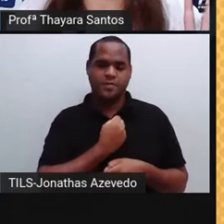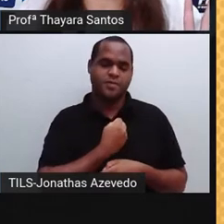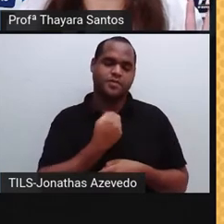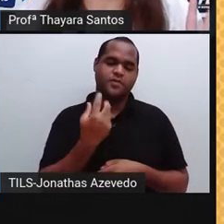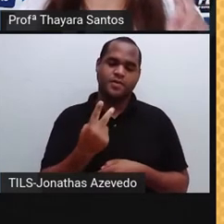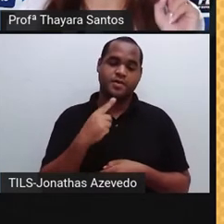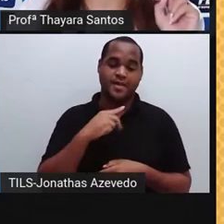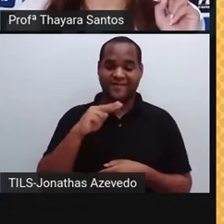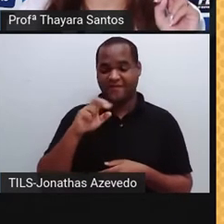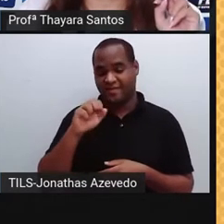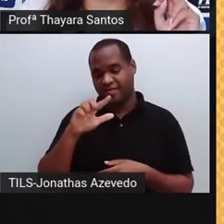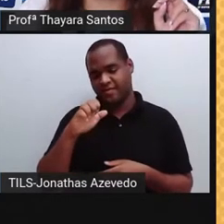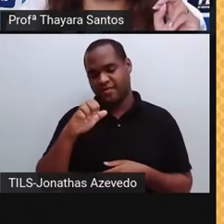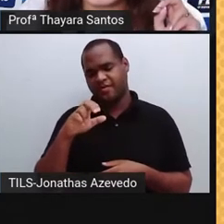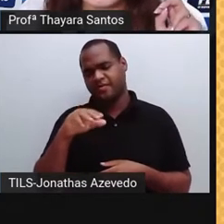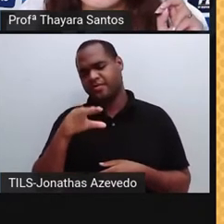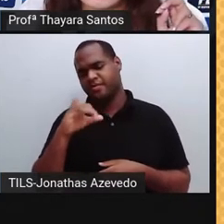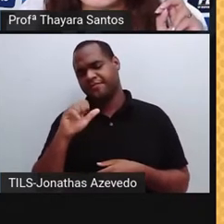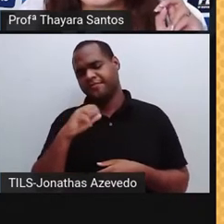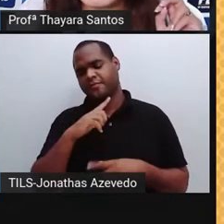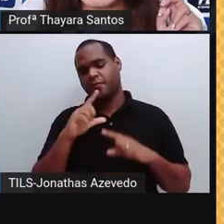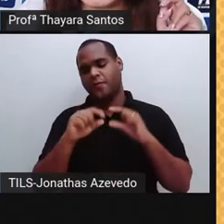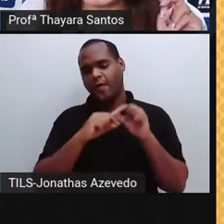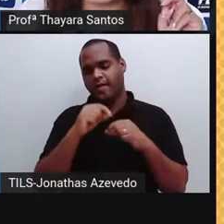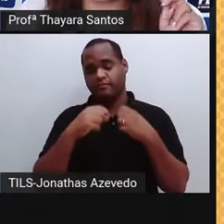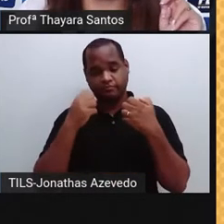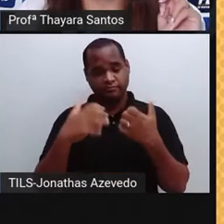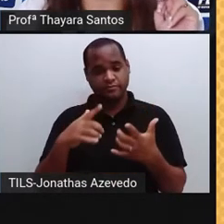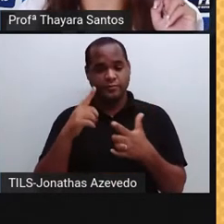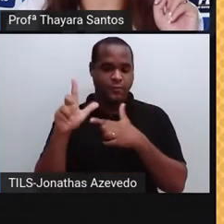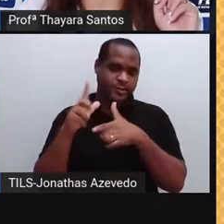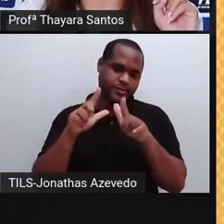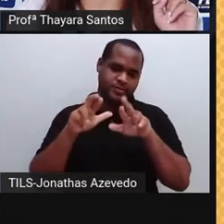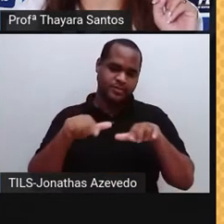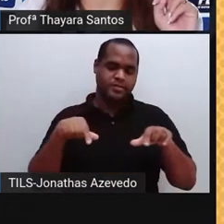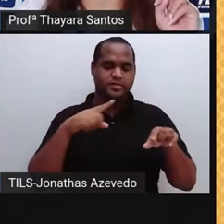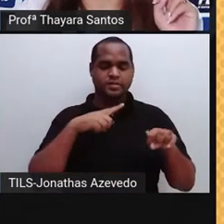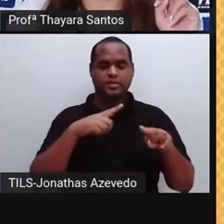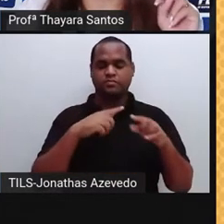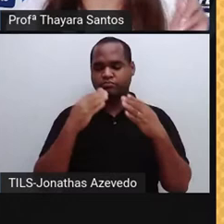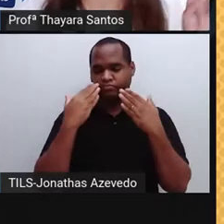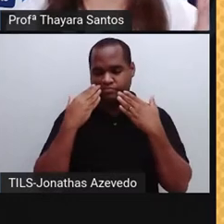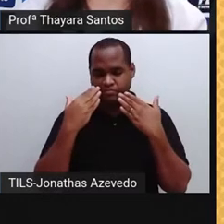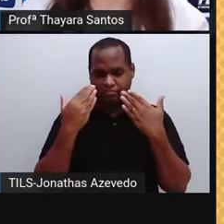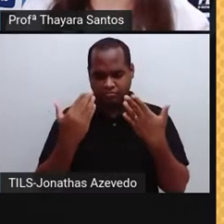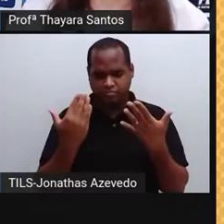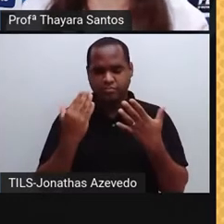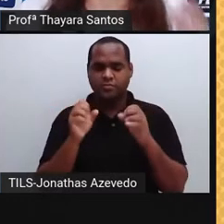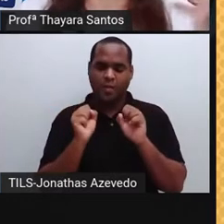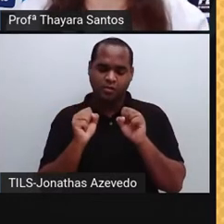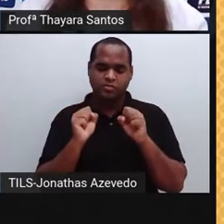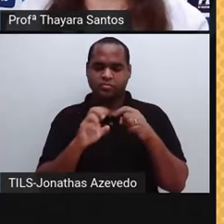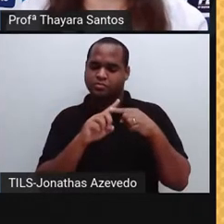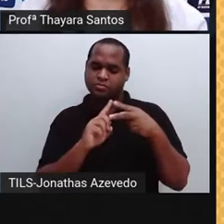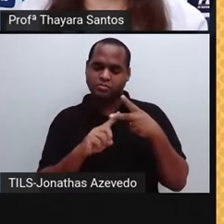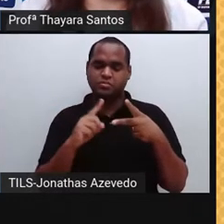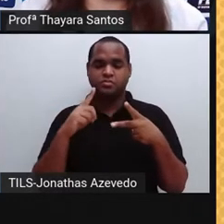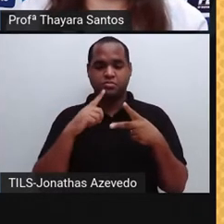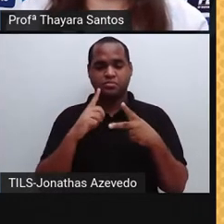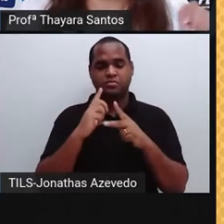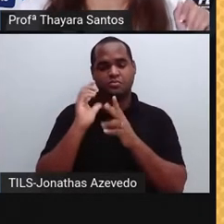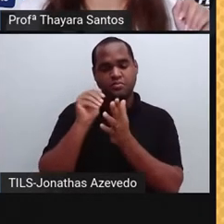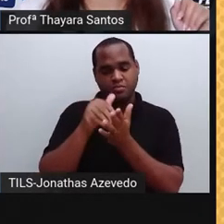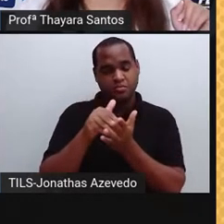de valência, isso quer dizer que esse outro elemento aqui que está representado por Fr também vai ter 2 na última camada